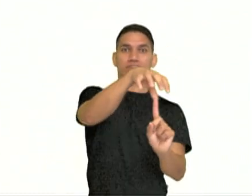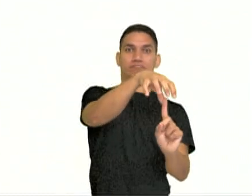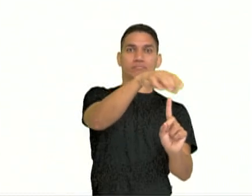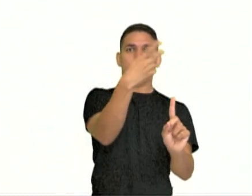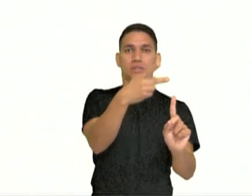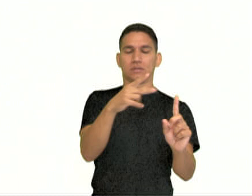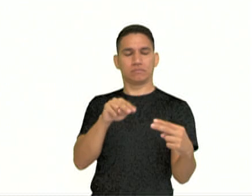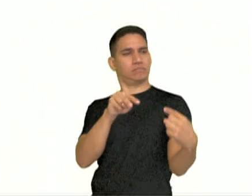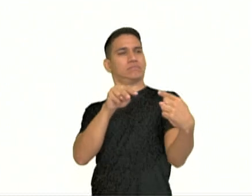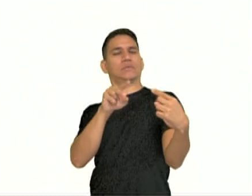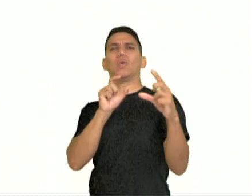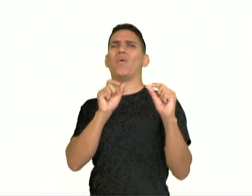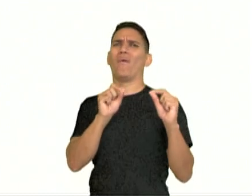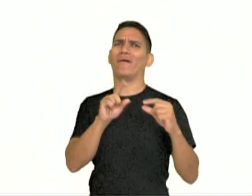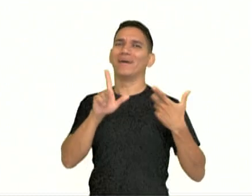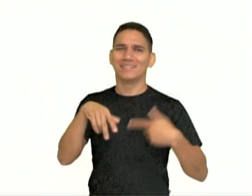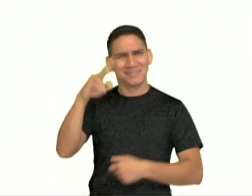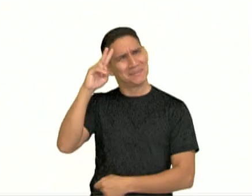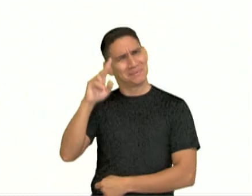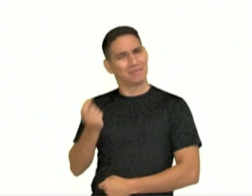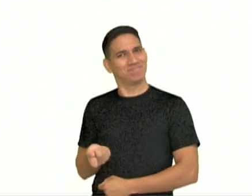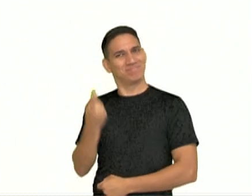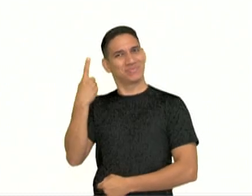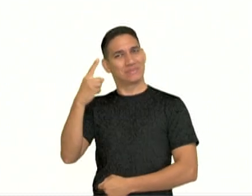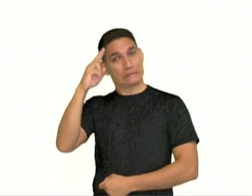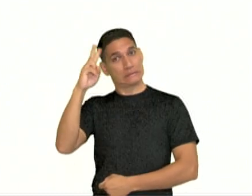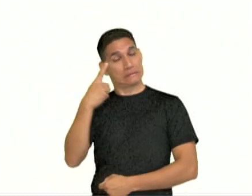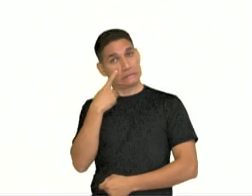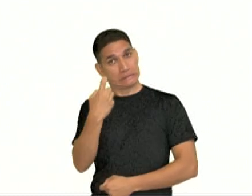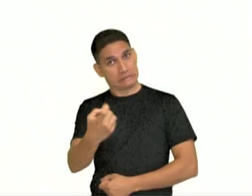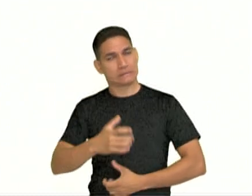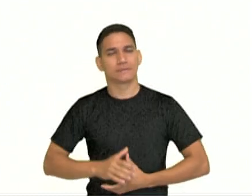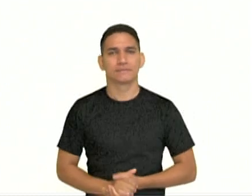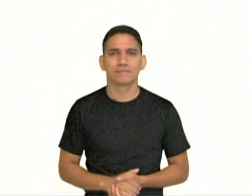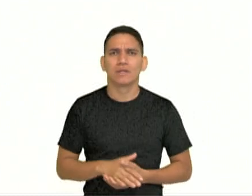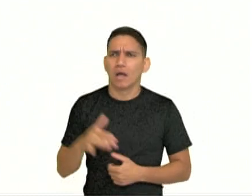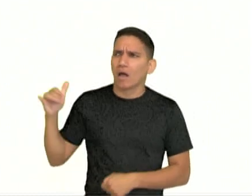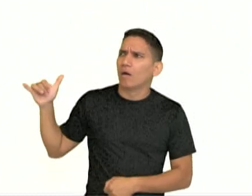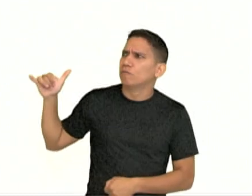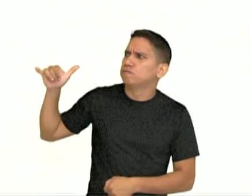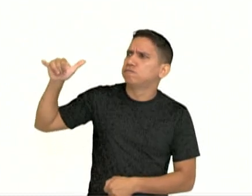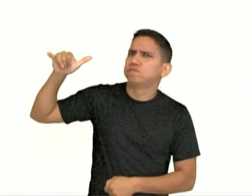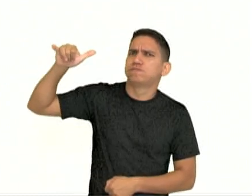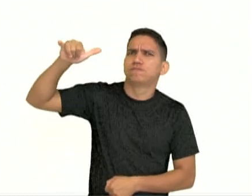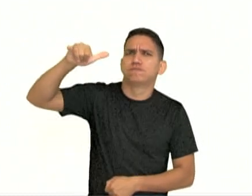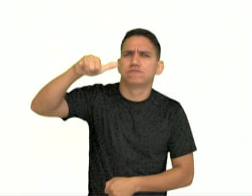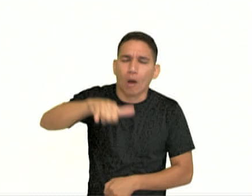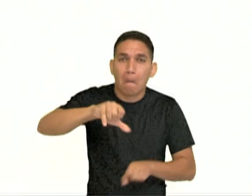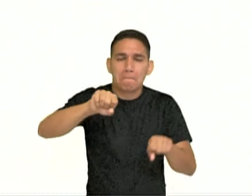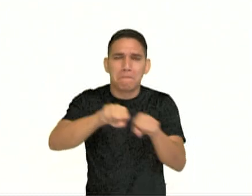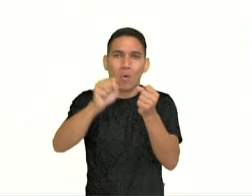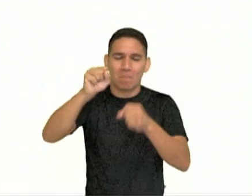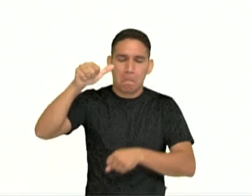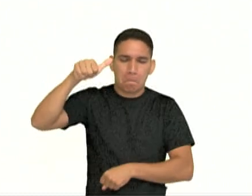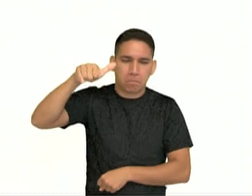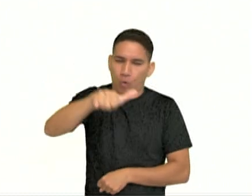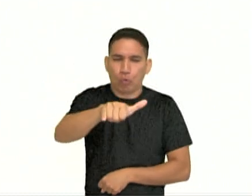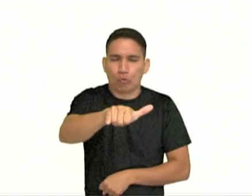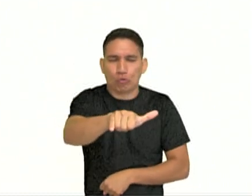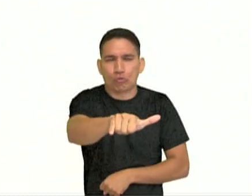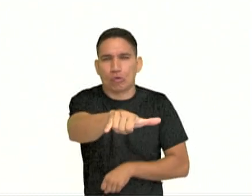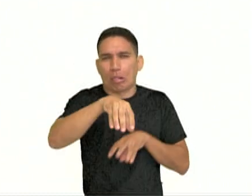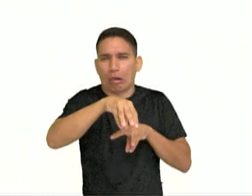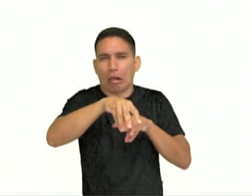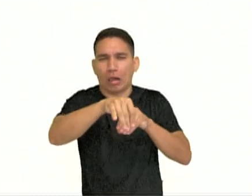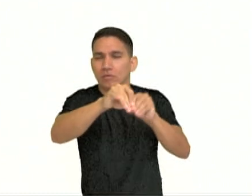Príncipe. Olha que história, né? Que interessante. Um avião ali estragar, né? Cair no meio do